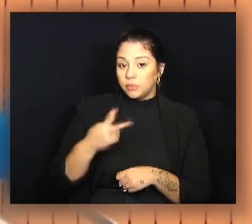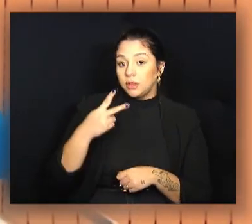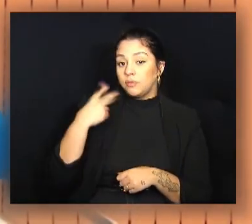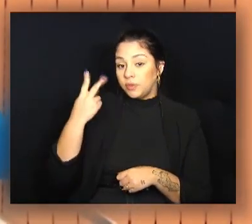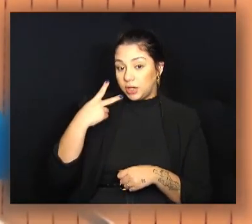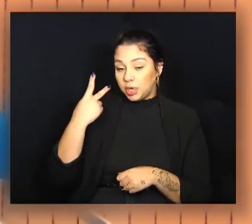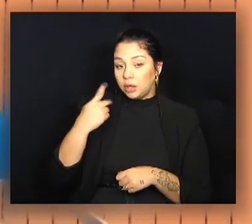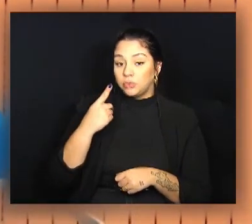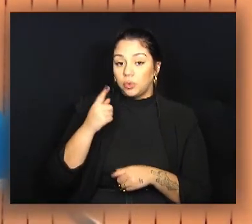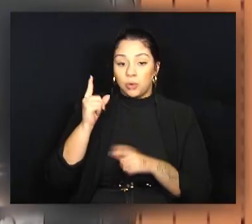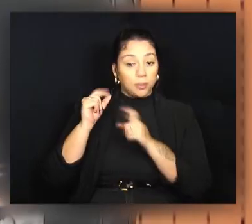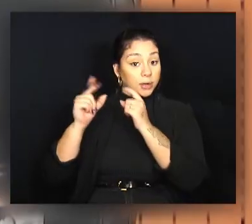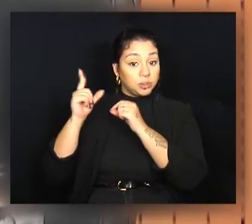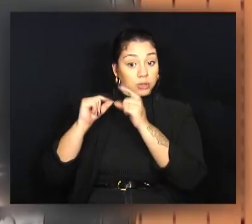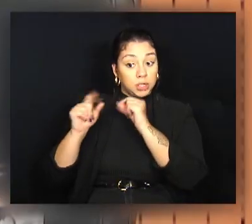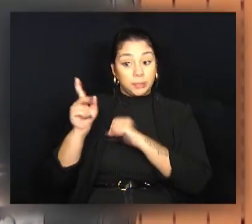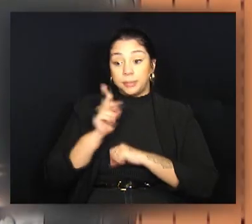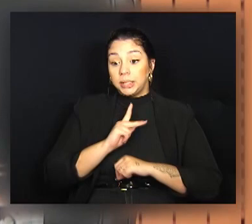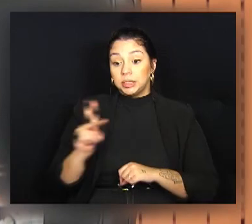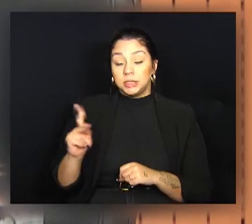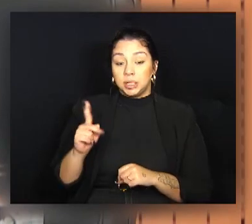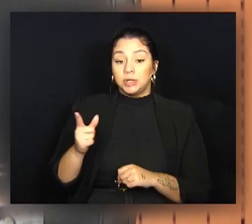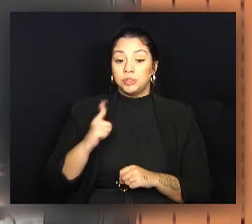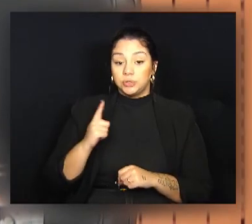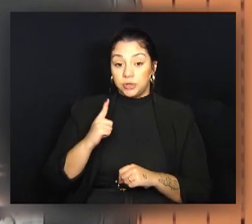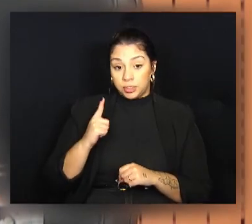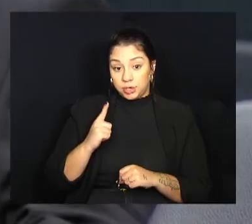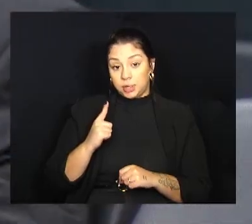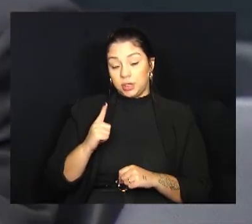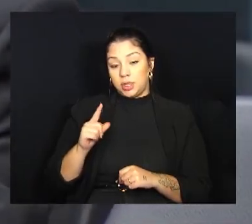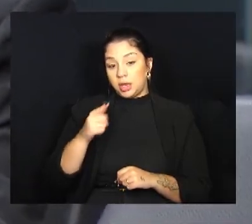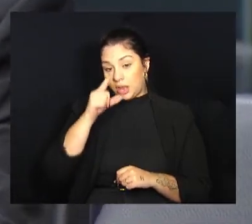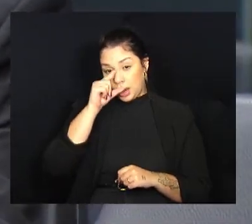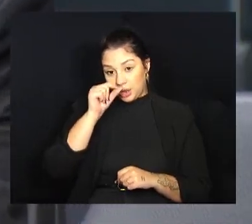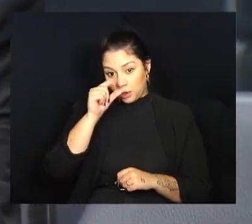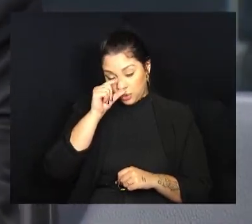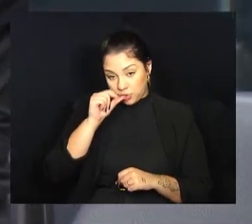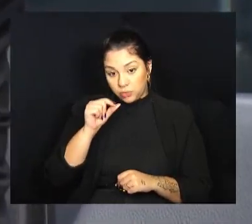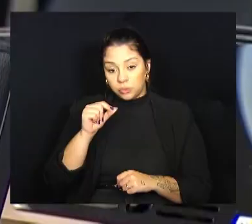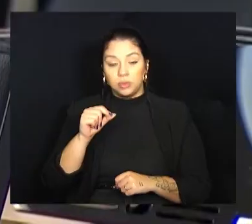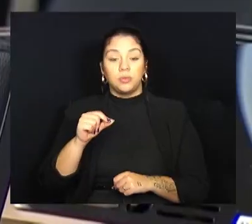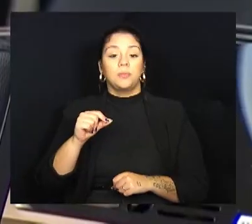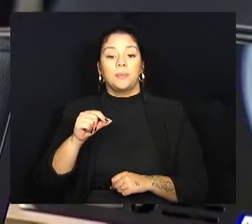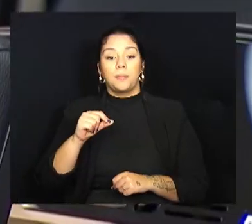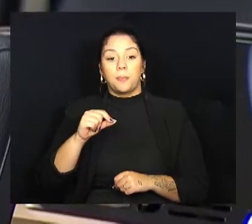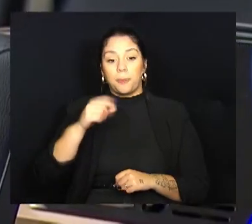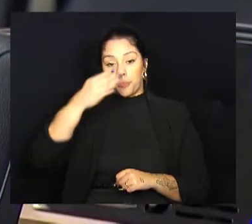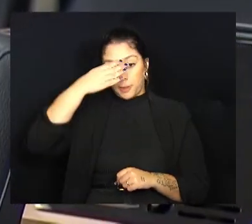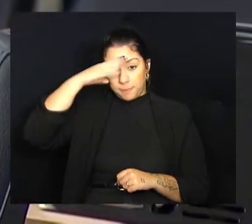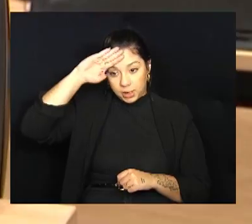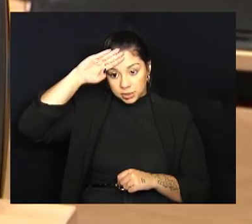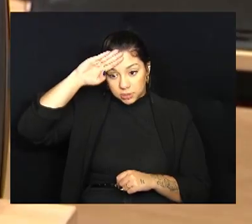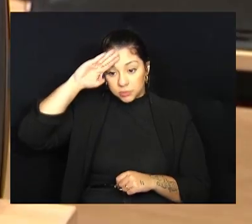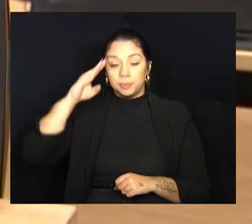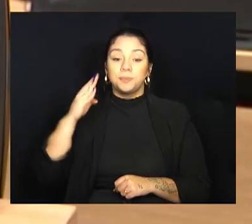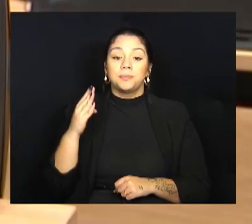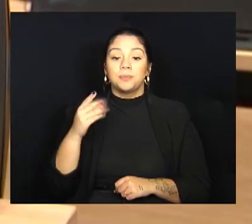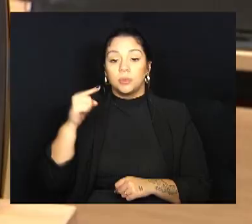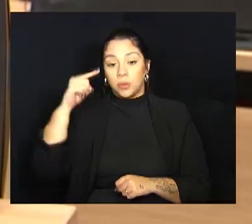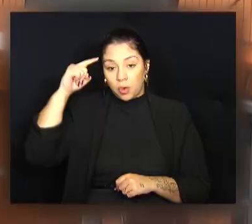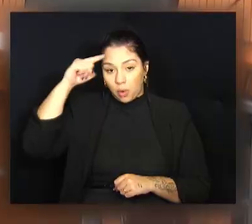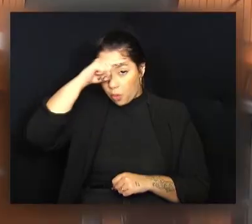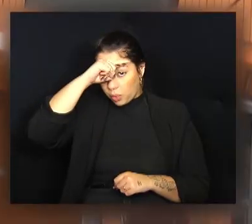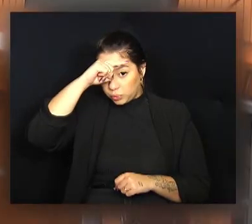também conta com a atuação dos vereadores Arnaldo Salvetti, Marcelo da Farmácia, Otto Alejandro e